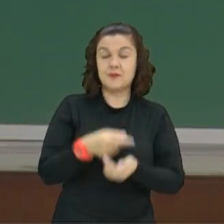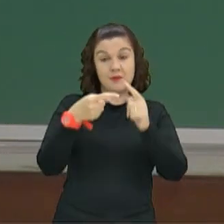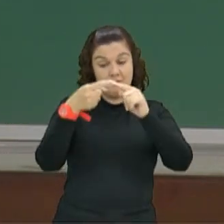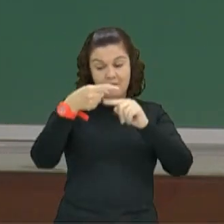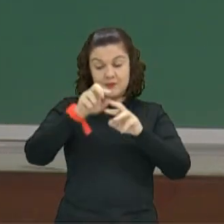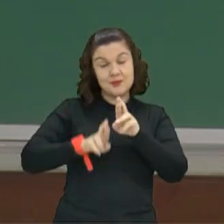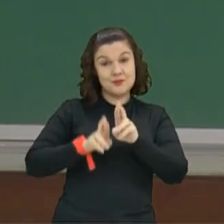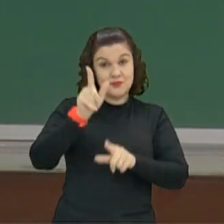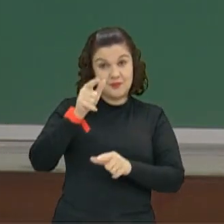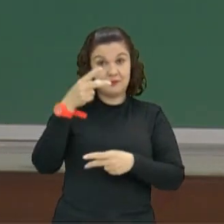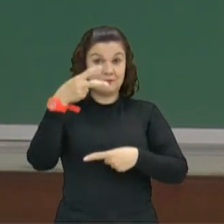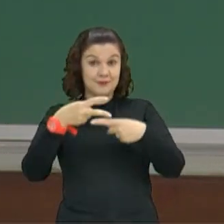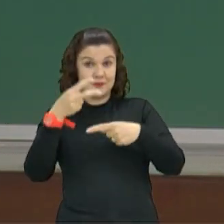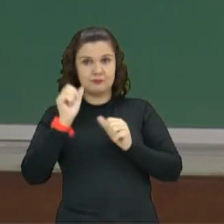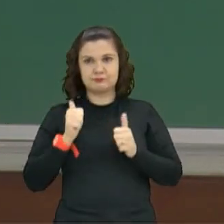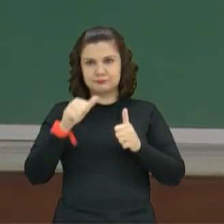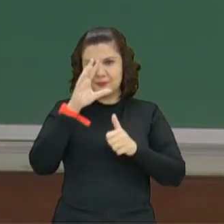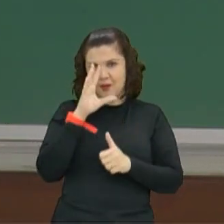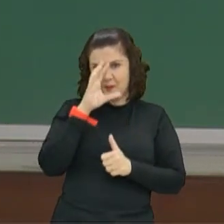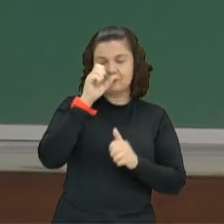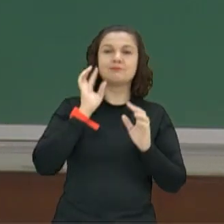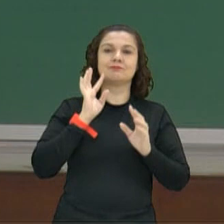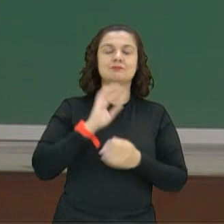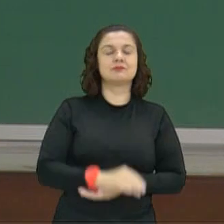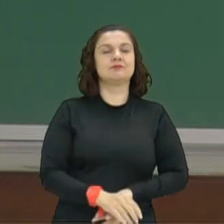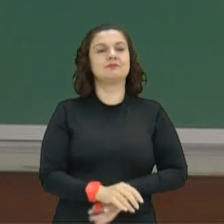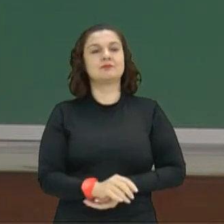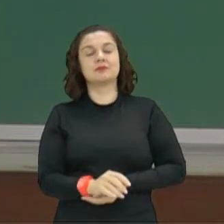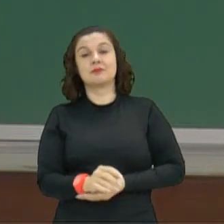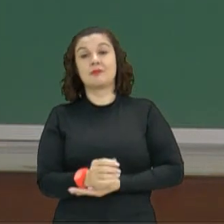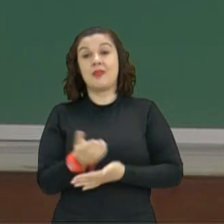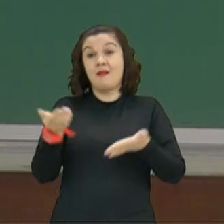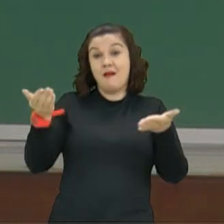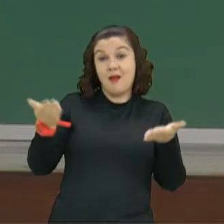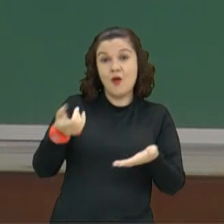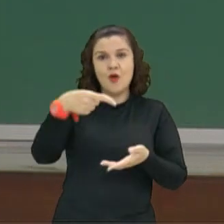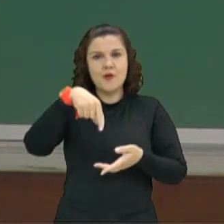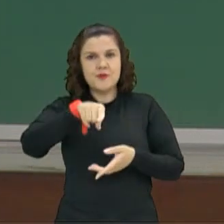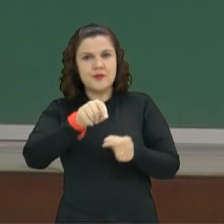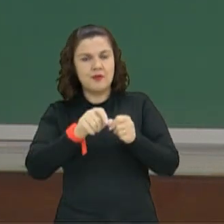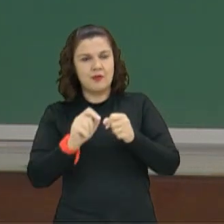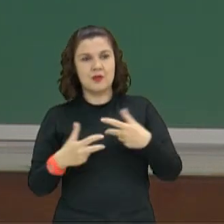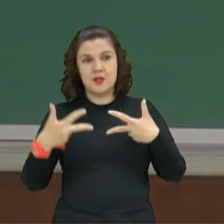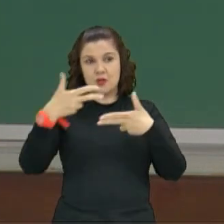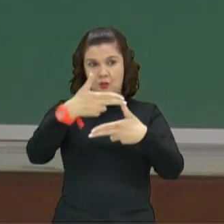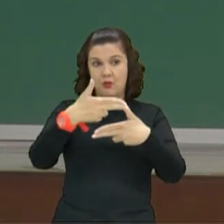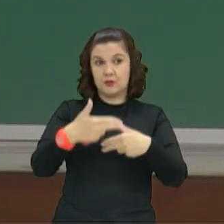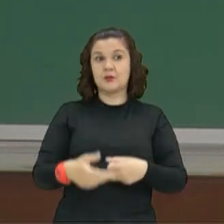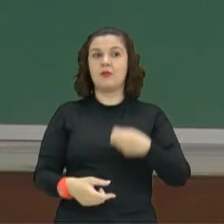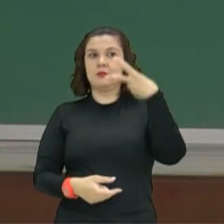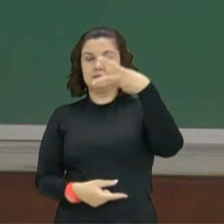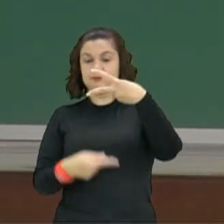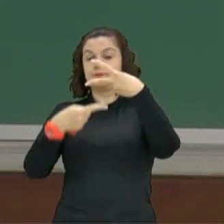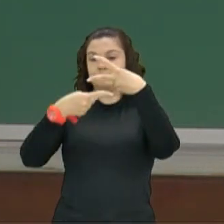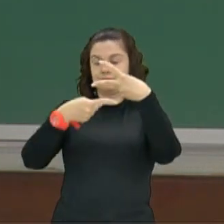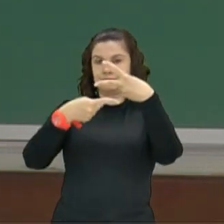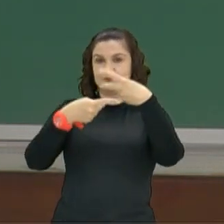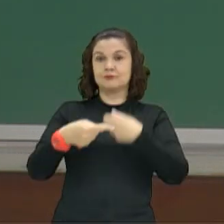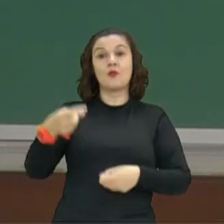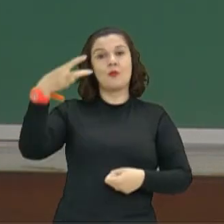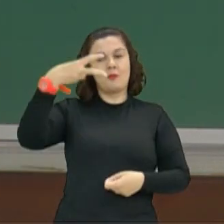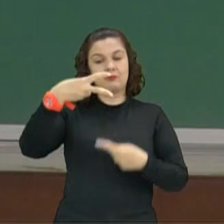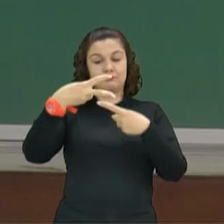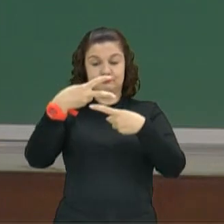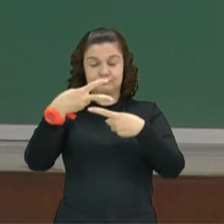diferença dos dois. Aprendeu isso? Legal. Agora você vai acrescentar o sinal de igual. Ó, maior que